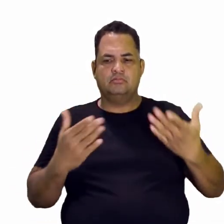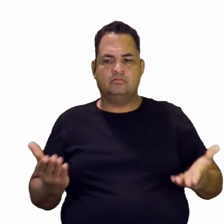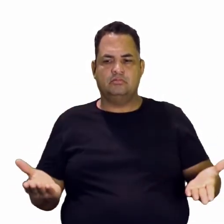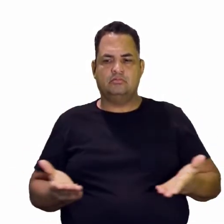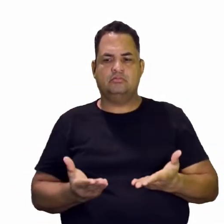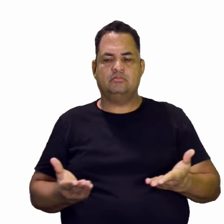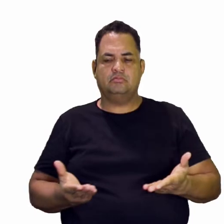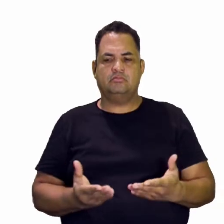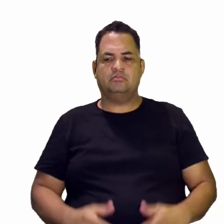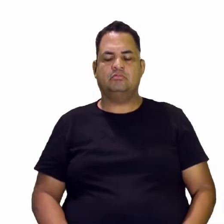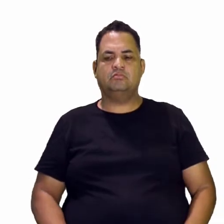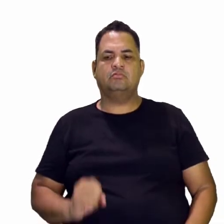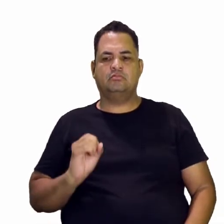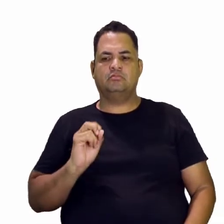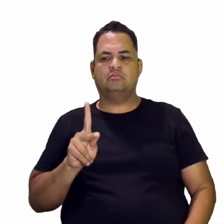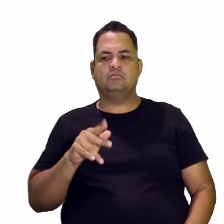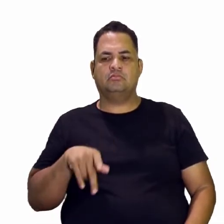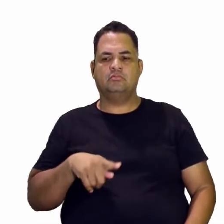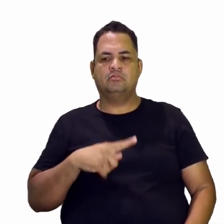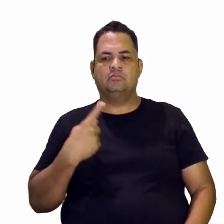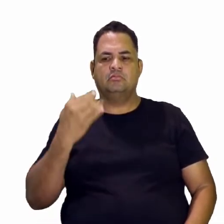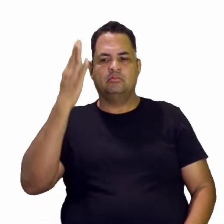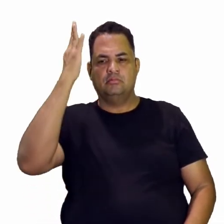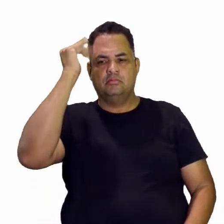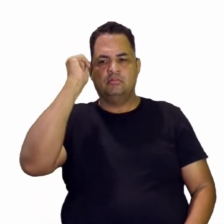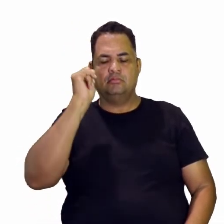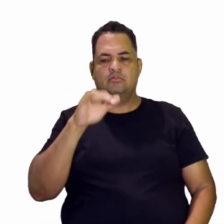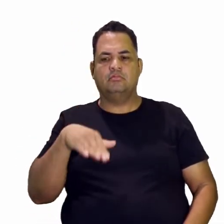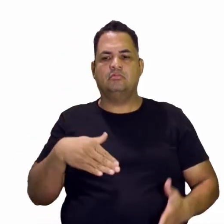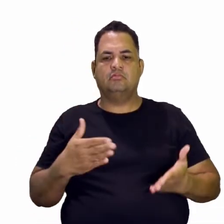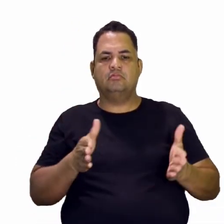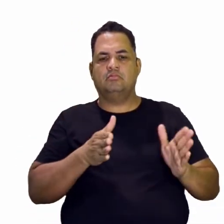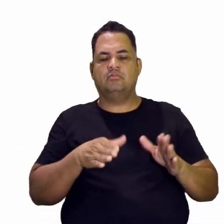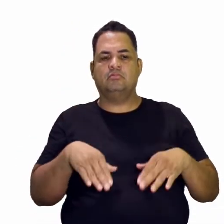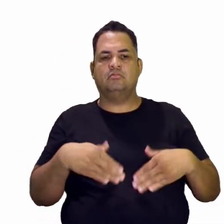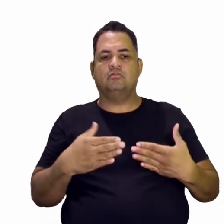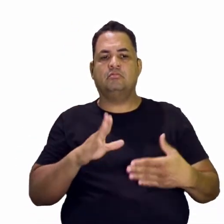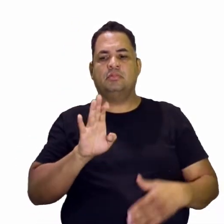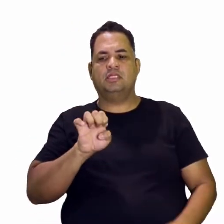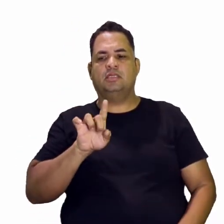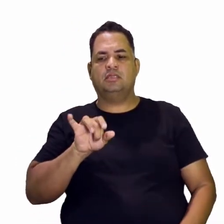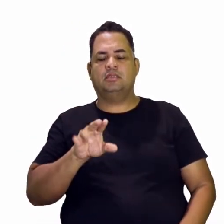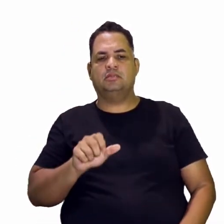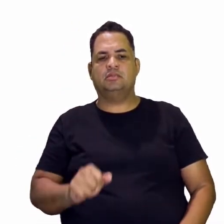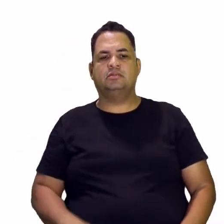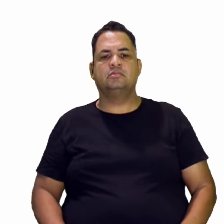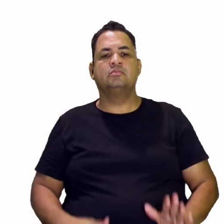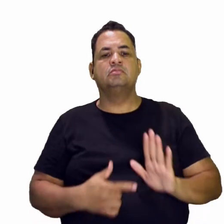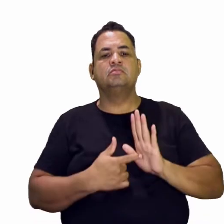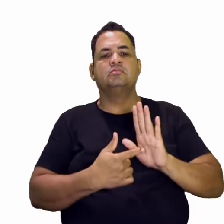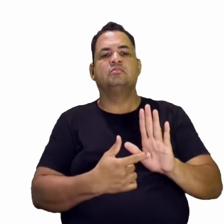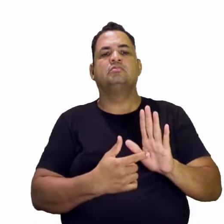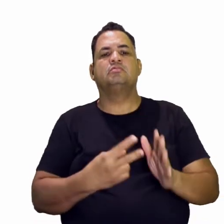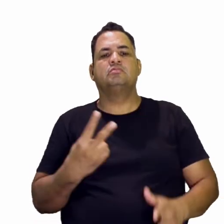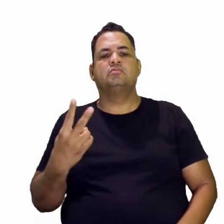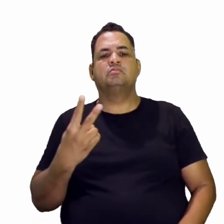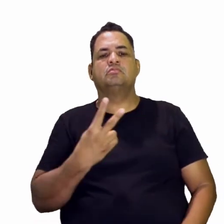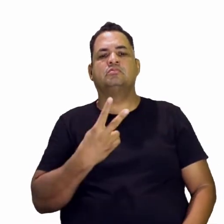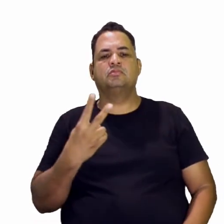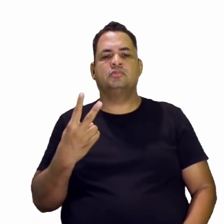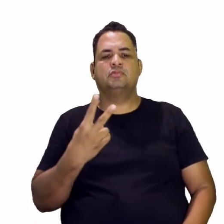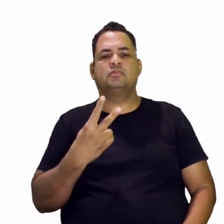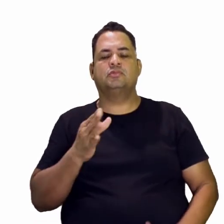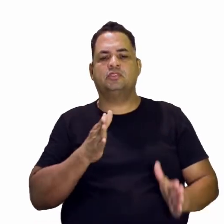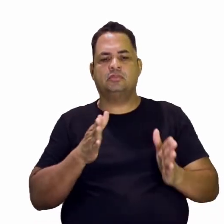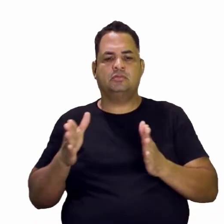certo? Ok, então a gente já sabe qual é a era. E essa era cenozoica, ela apresenta apenas 2